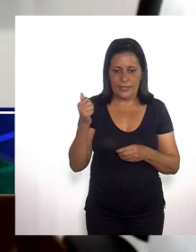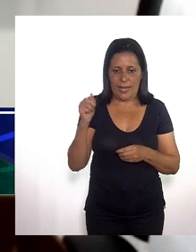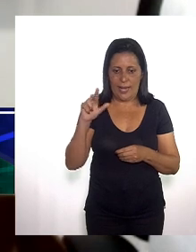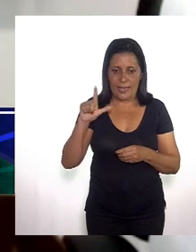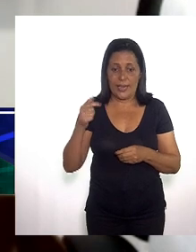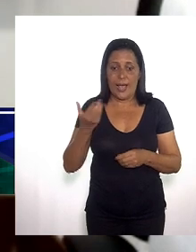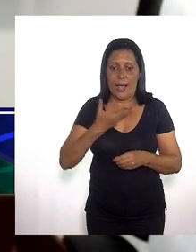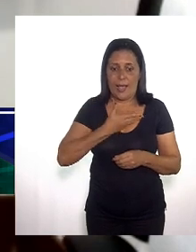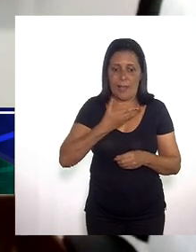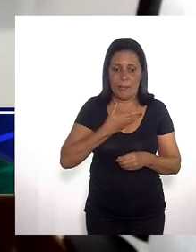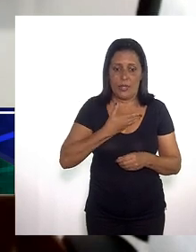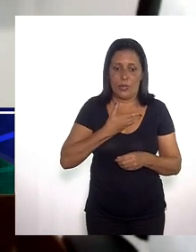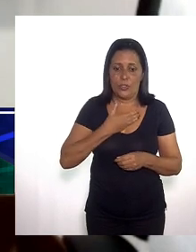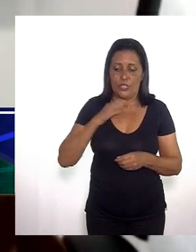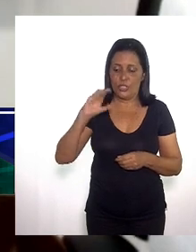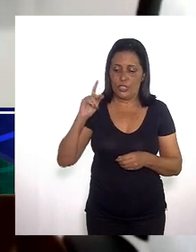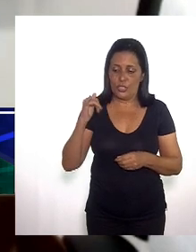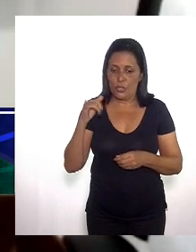de licença.